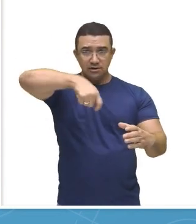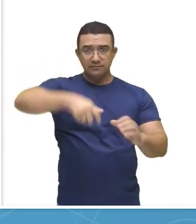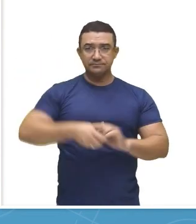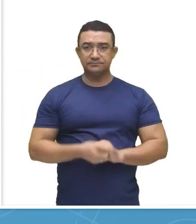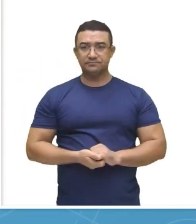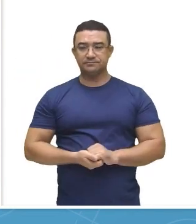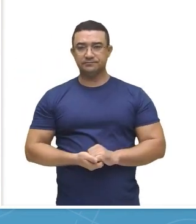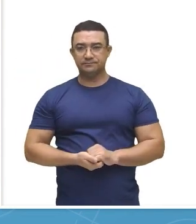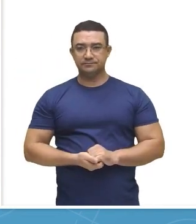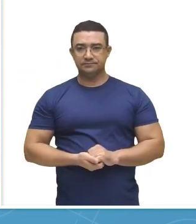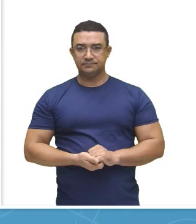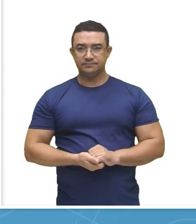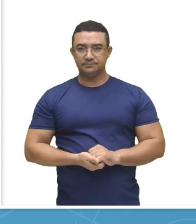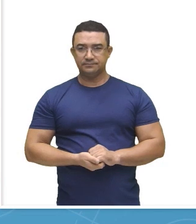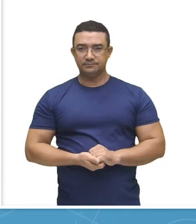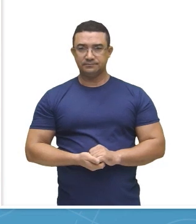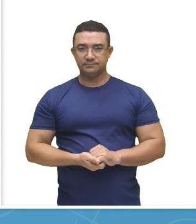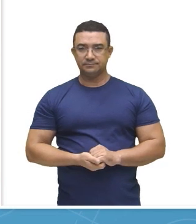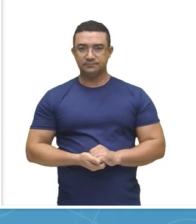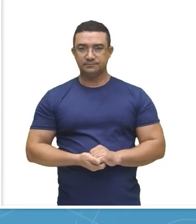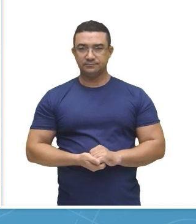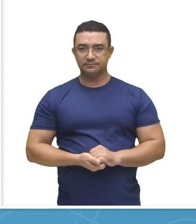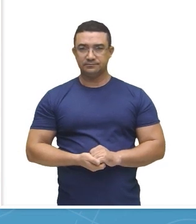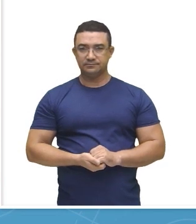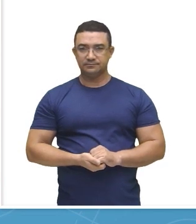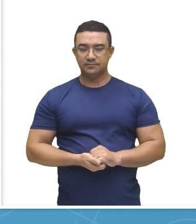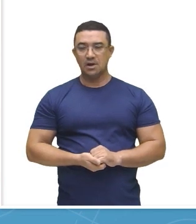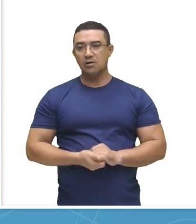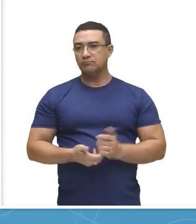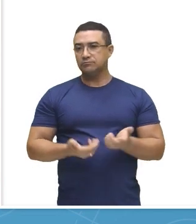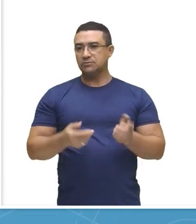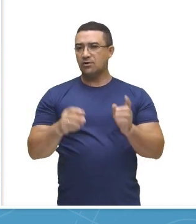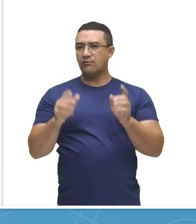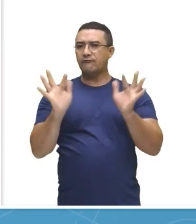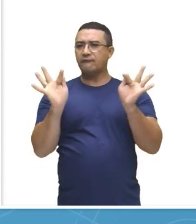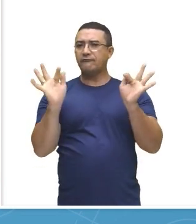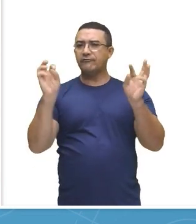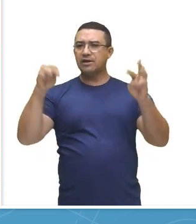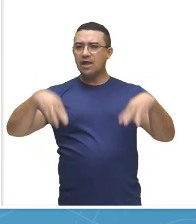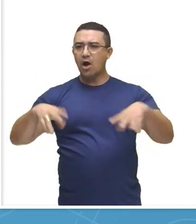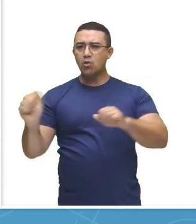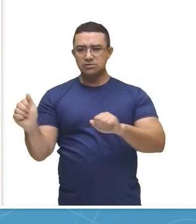cook. Cozinhar. Então eu vou cozinhar no final de semana. Ou eu não vou